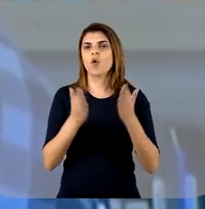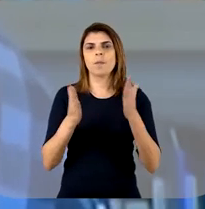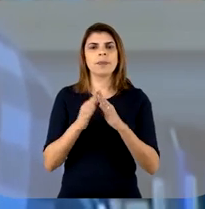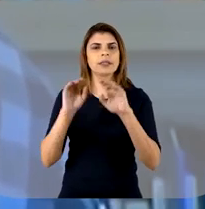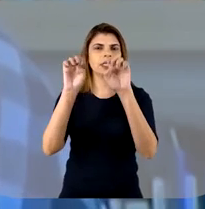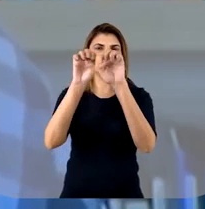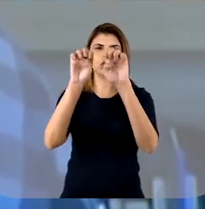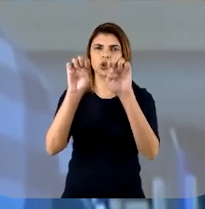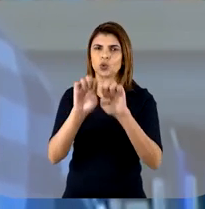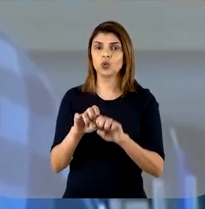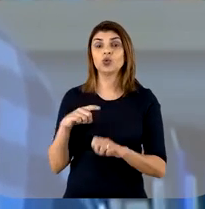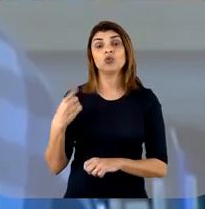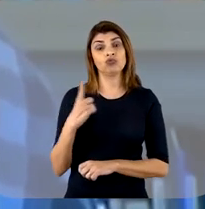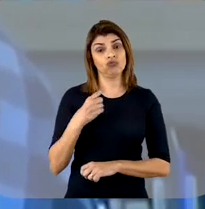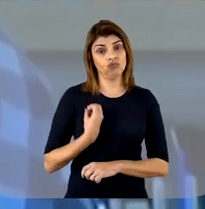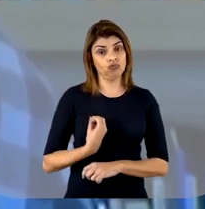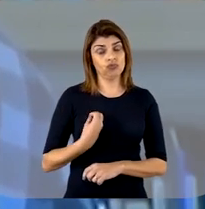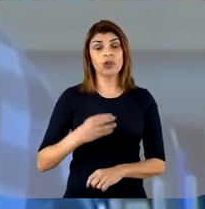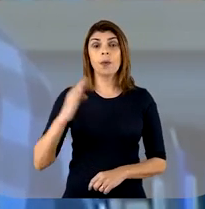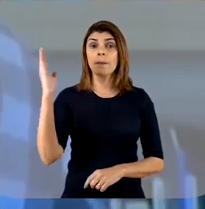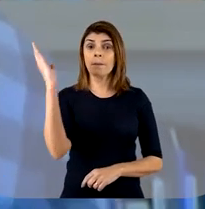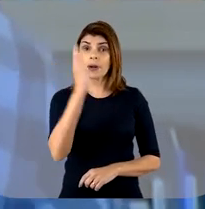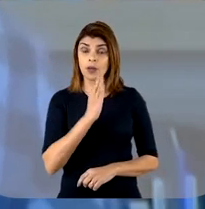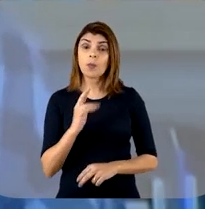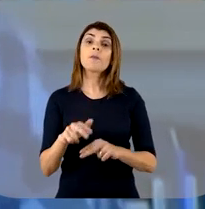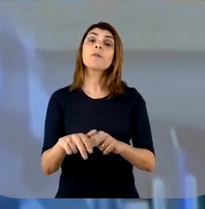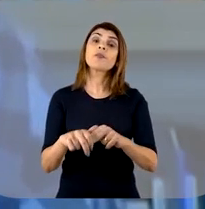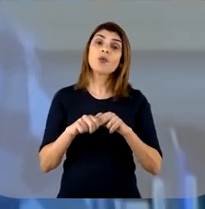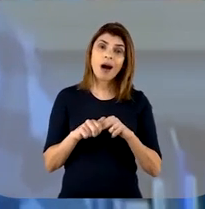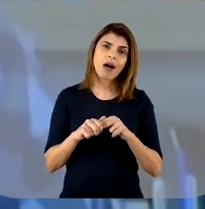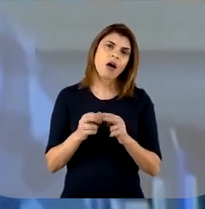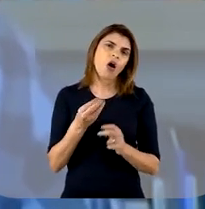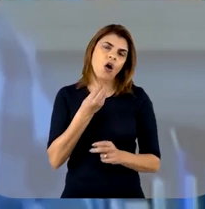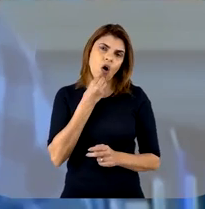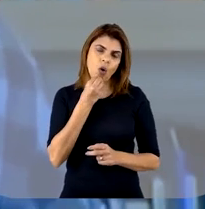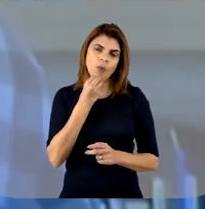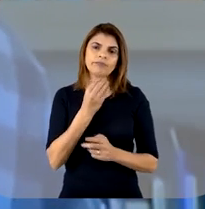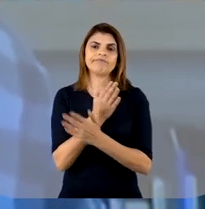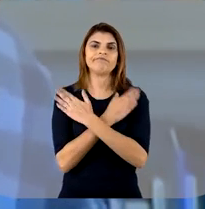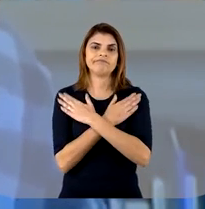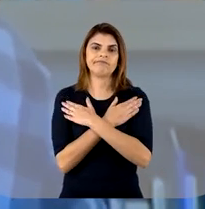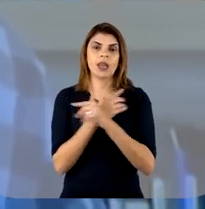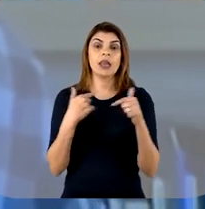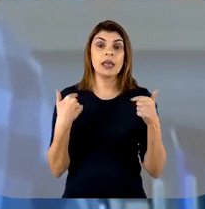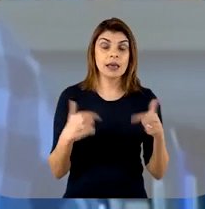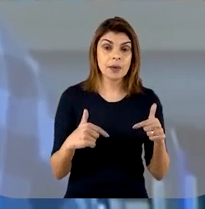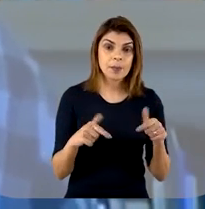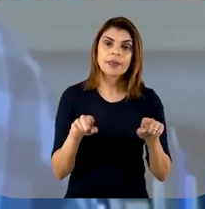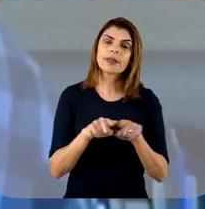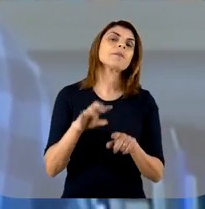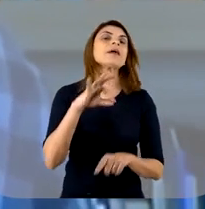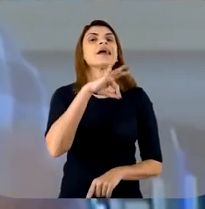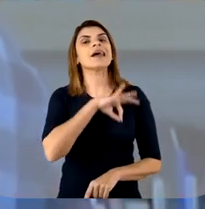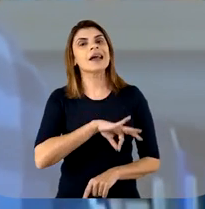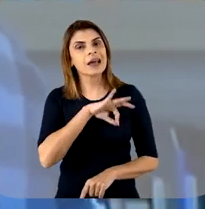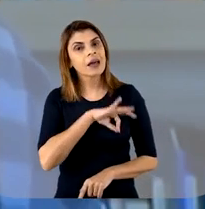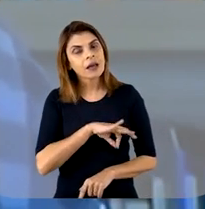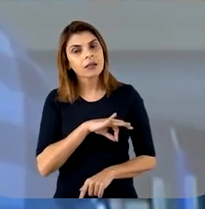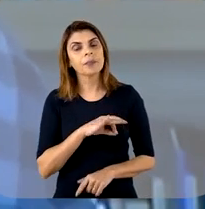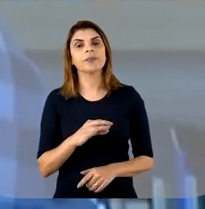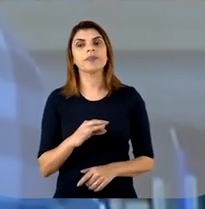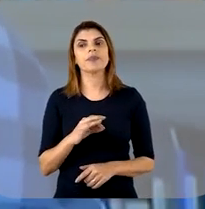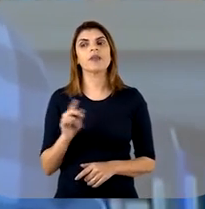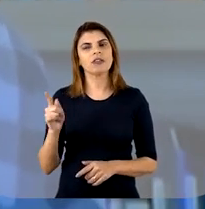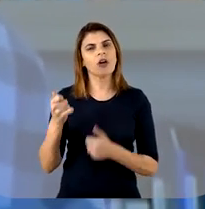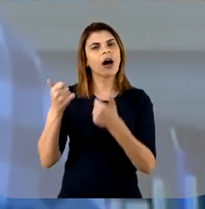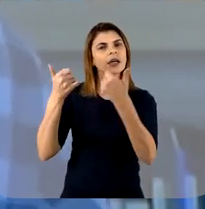estrutural ampla que nós temos no Brasil. Isso em função, obviamente, tanto do desemprego quanto a queda da renda, porque,